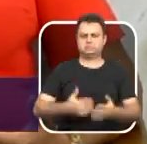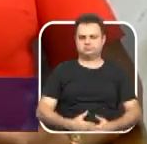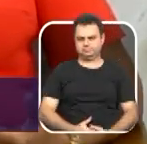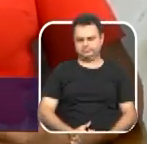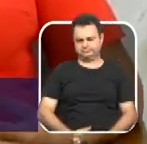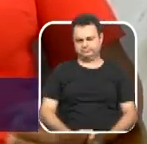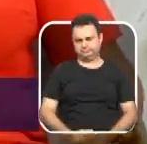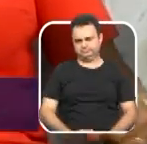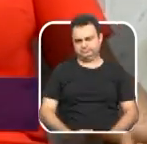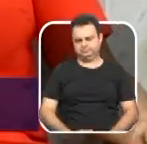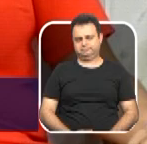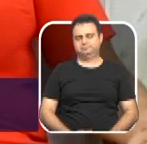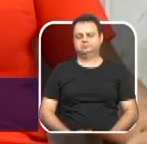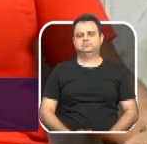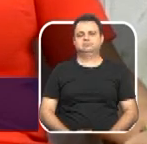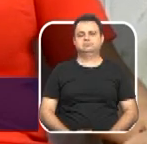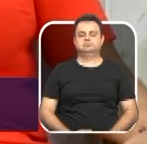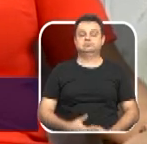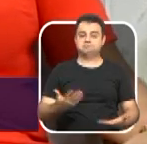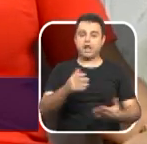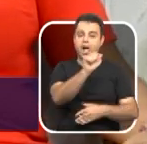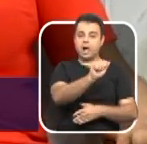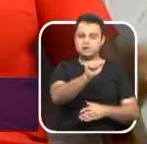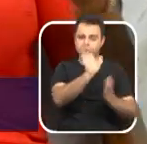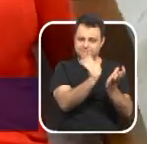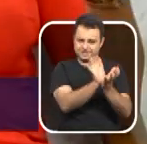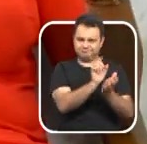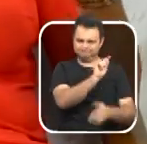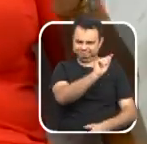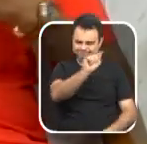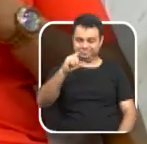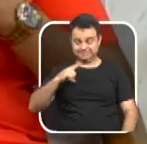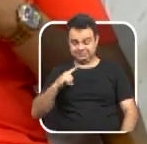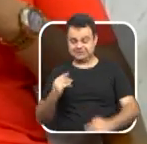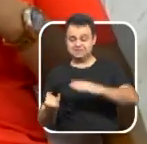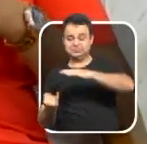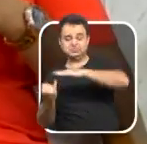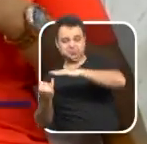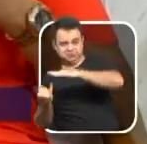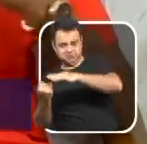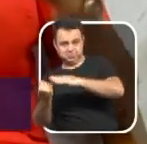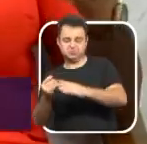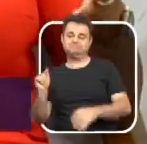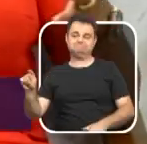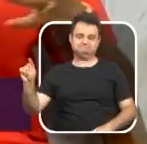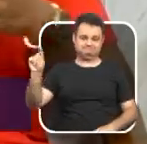institutos, porque é o braço do município, eu falo assim, né? O município não dá conta de atender as